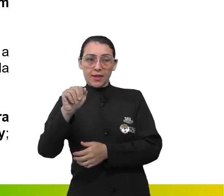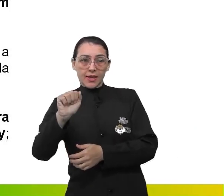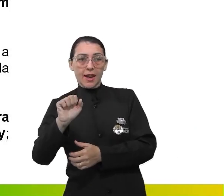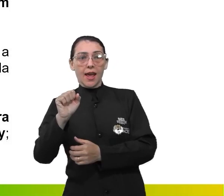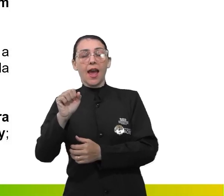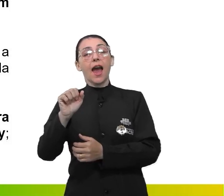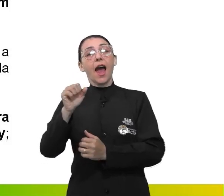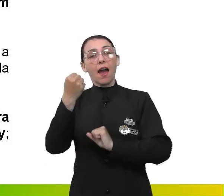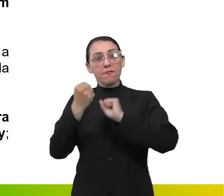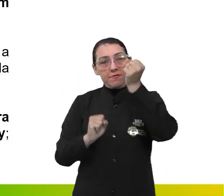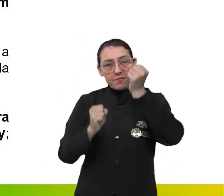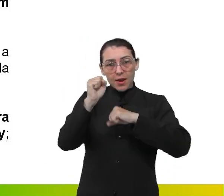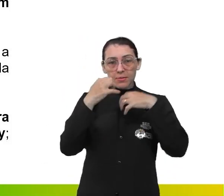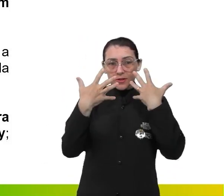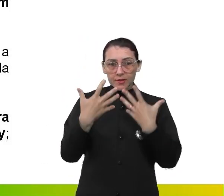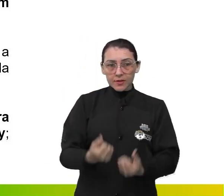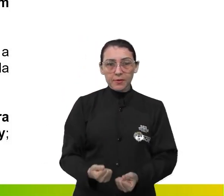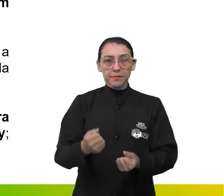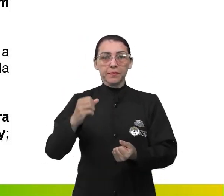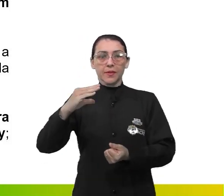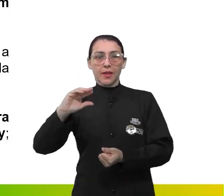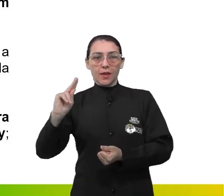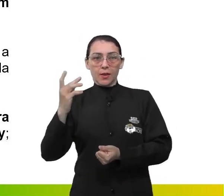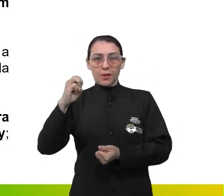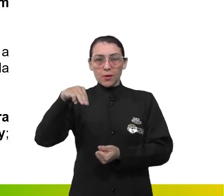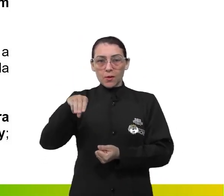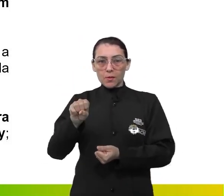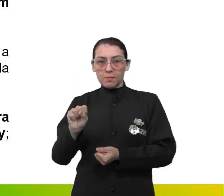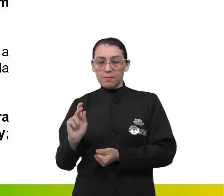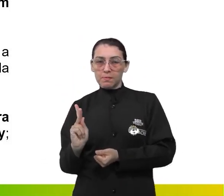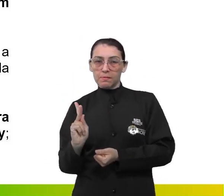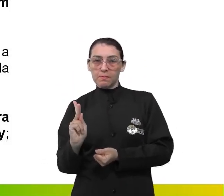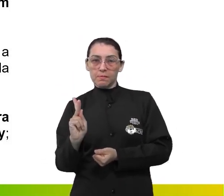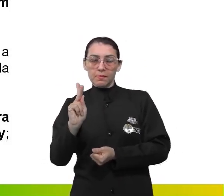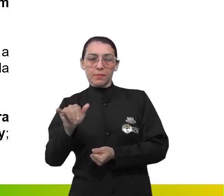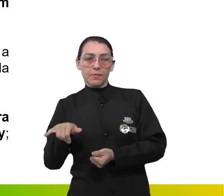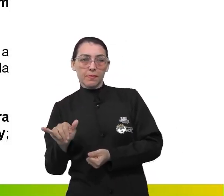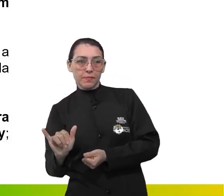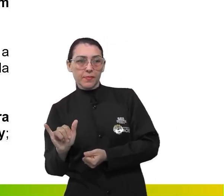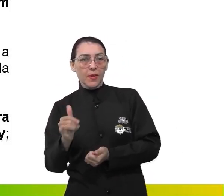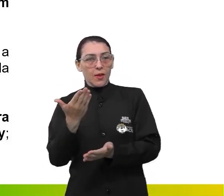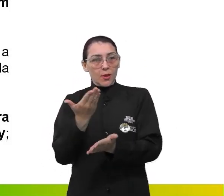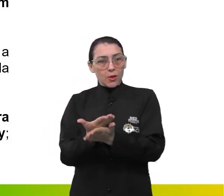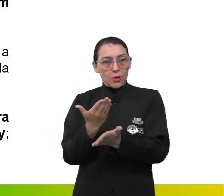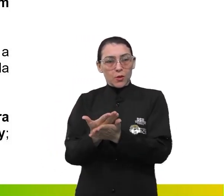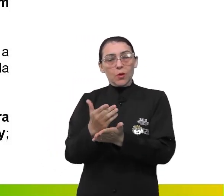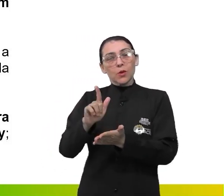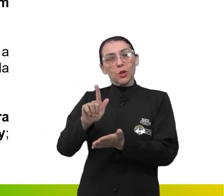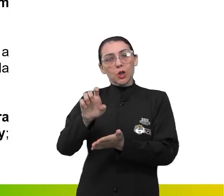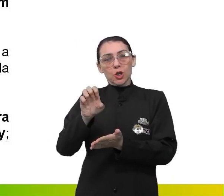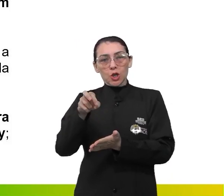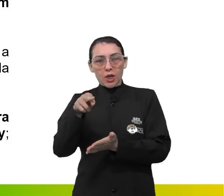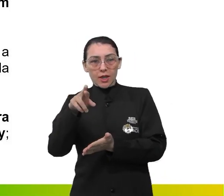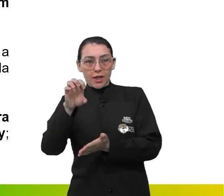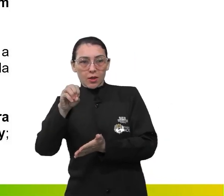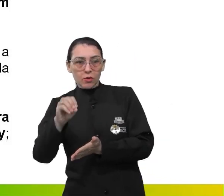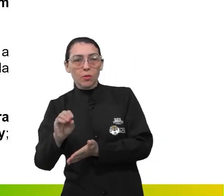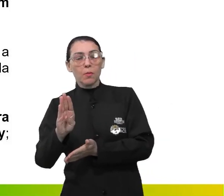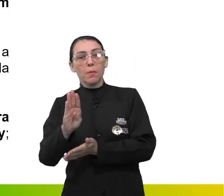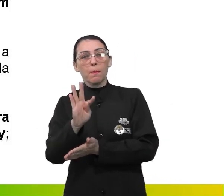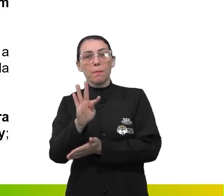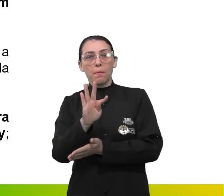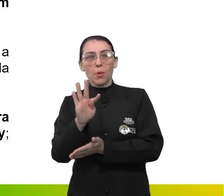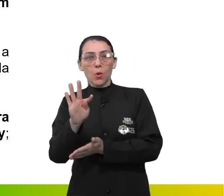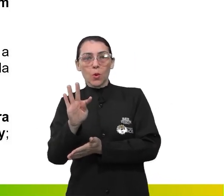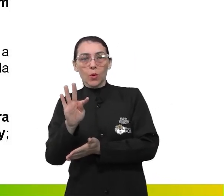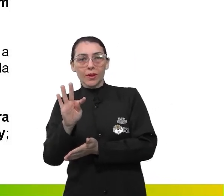de Consentimento de Chomsky e Estudos sobre Gêneros de Butler. Então,